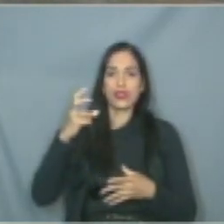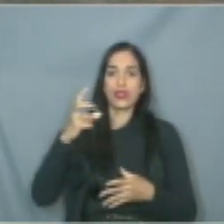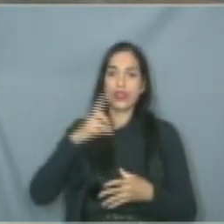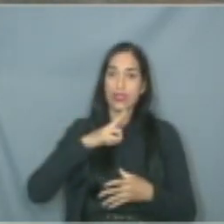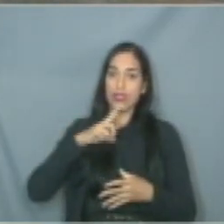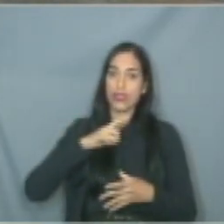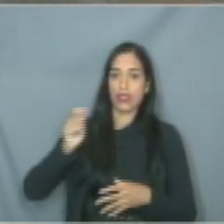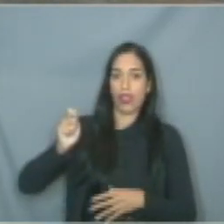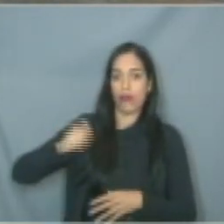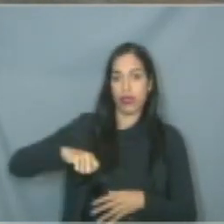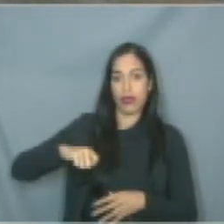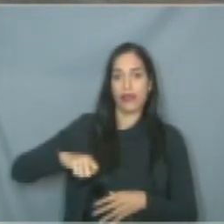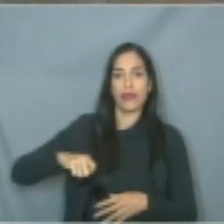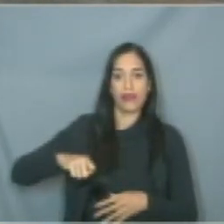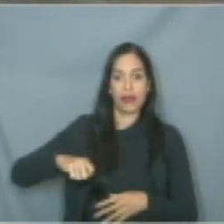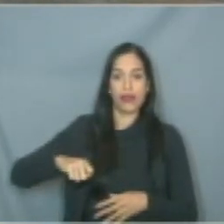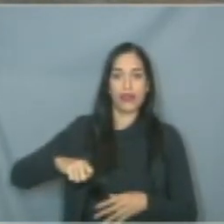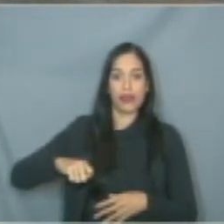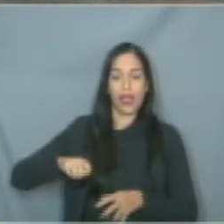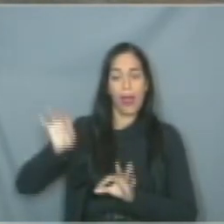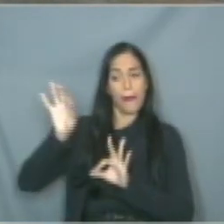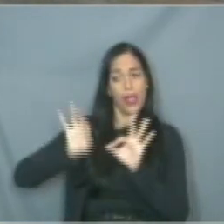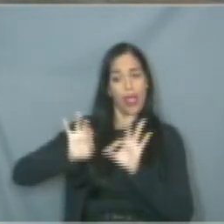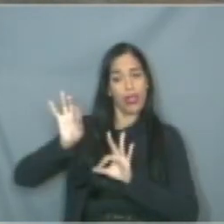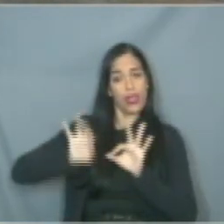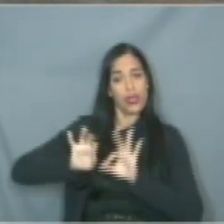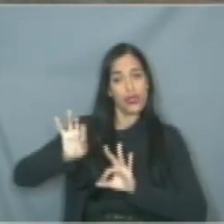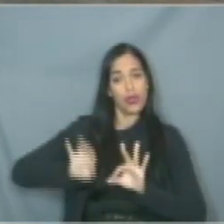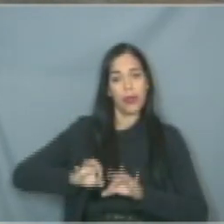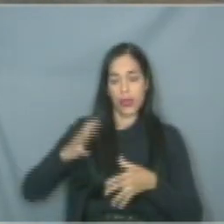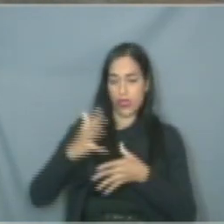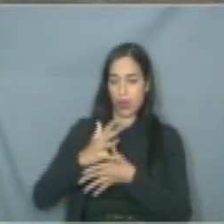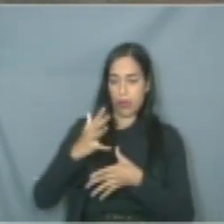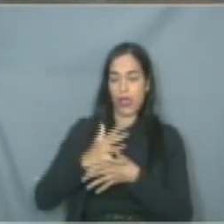mínimo possível de planejamento urbano. Obrigado, senhor presidente.